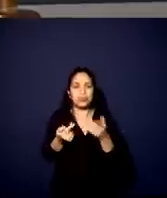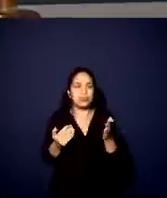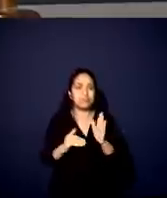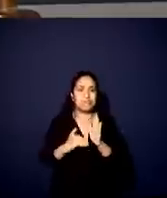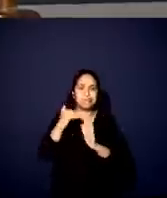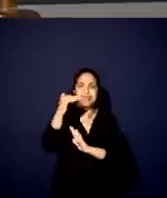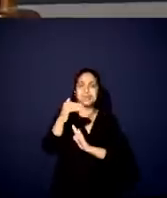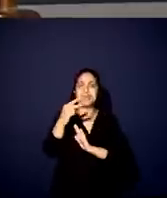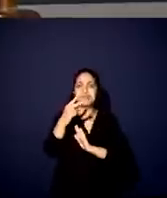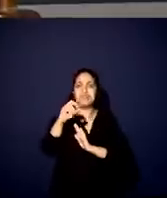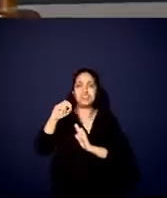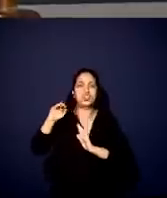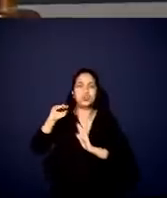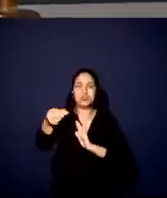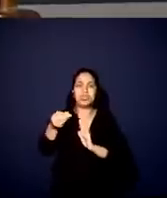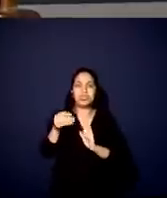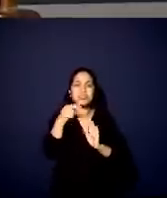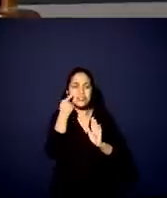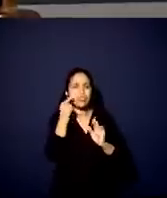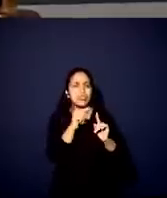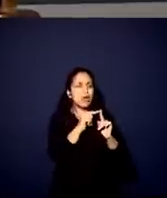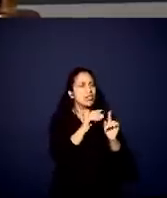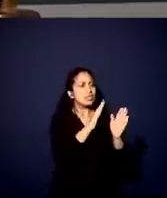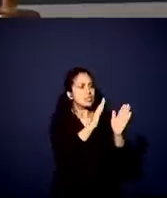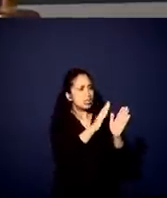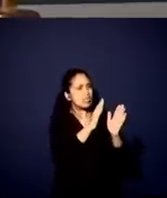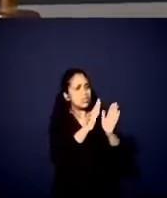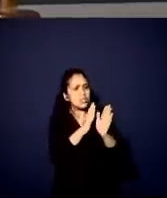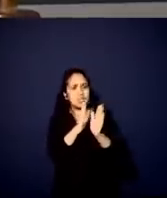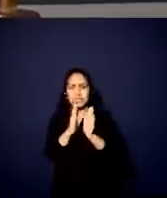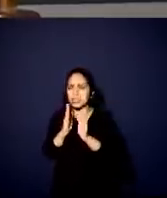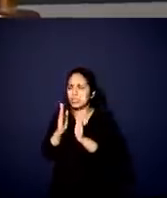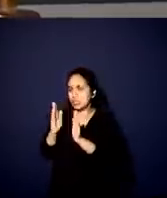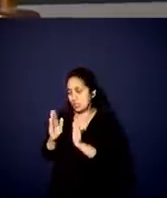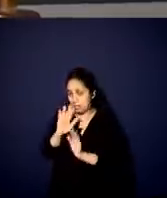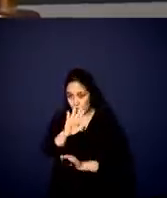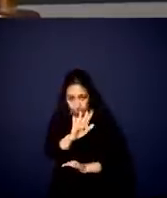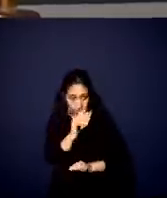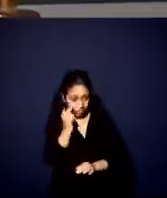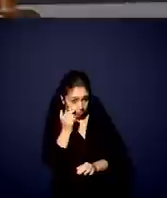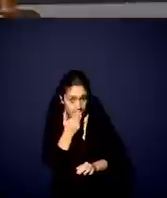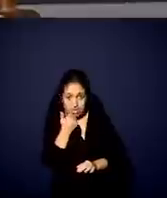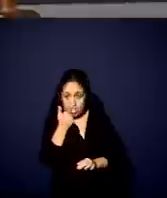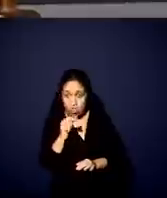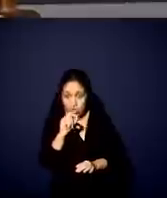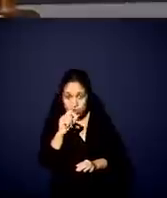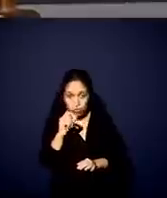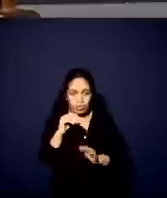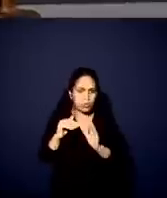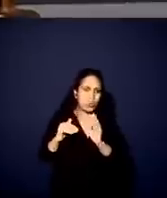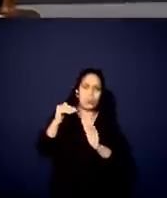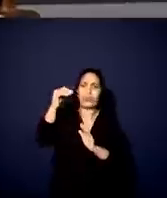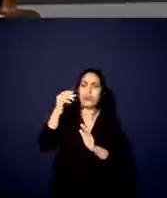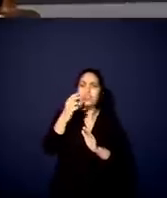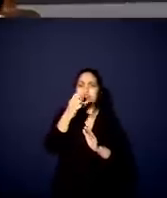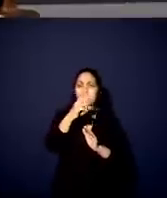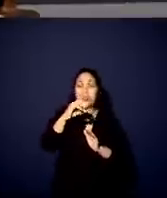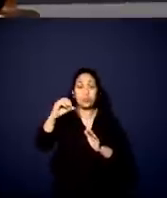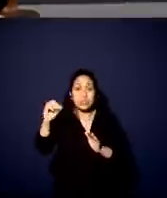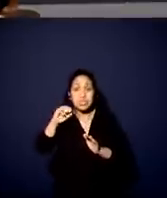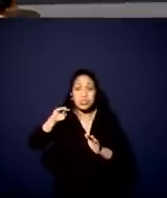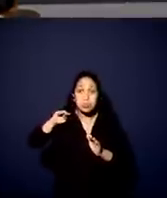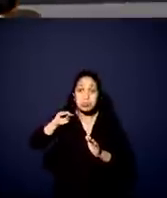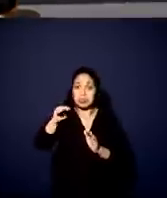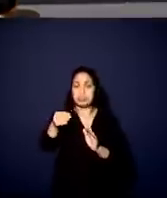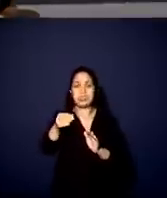você tem pontos de controle que você pode acompanhar então assim olhando assim o ideal é que a gente tem que chegar um superavit de a gente vai